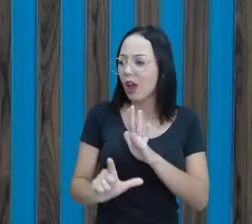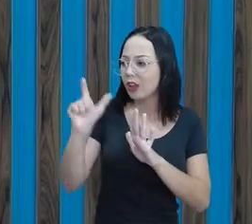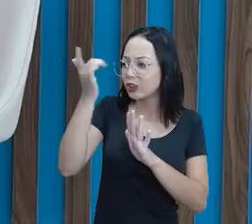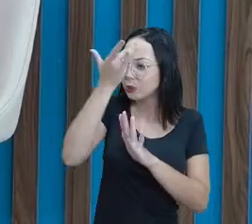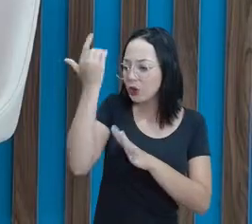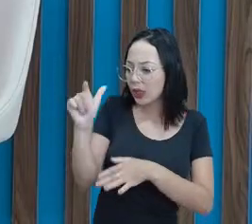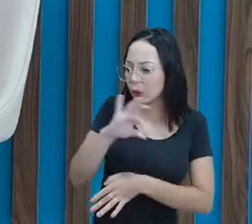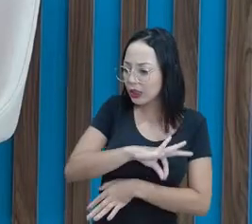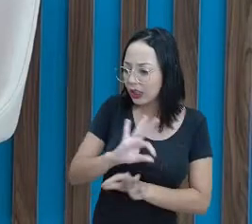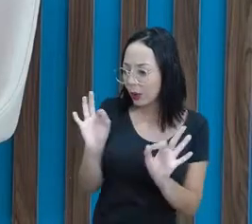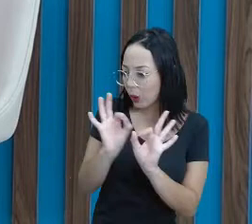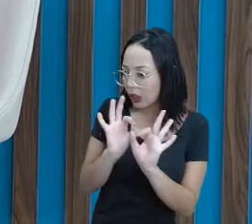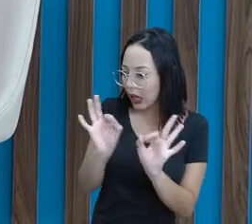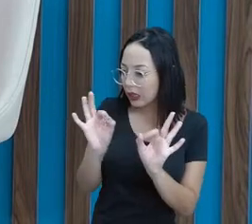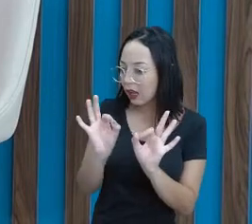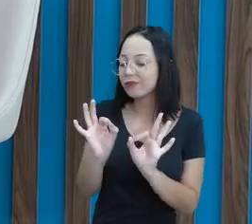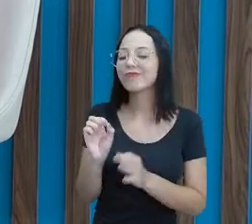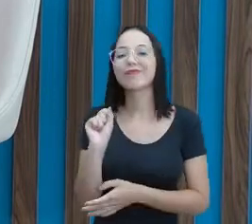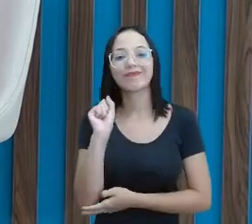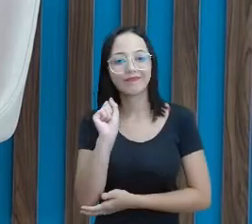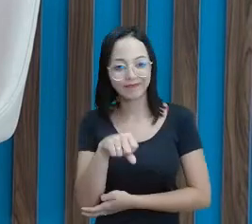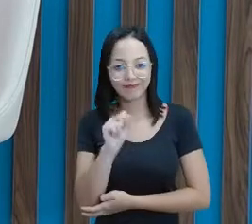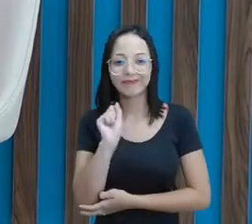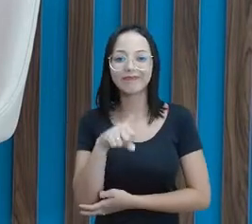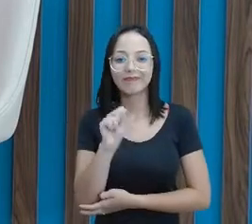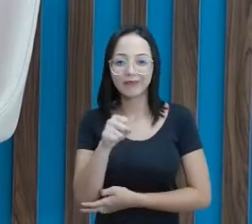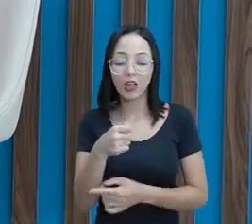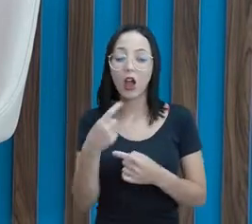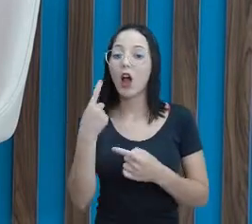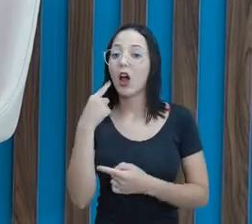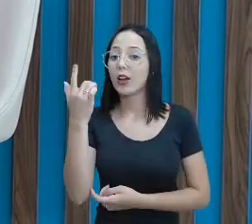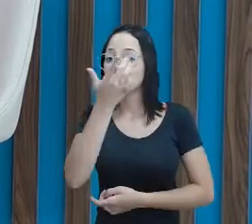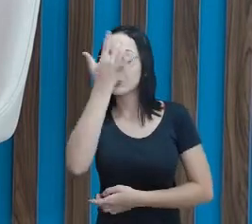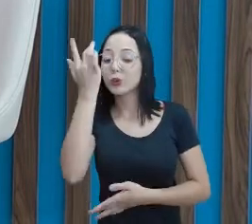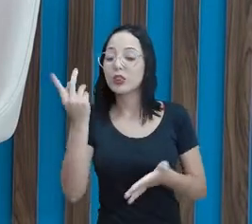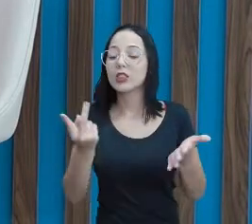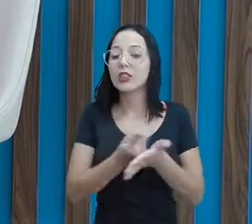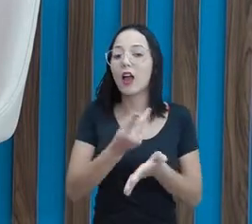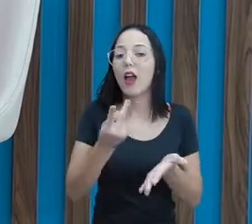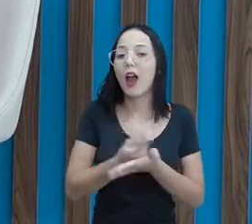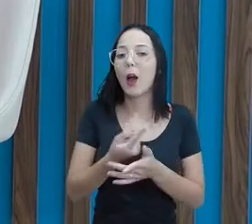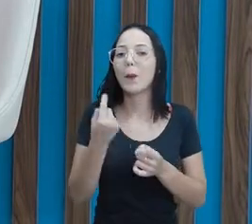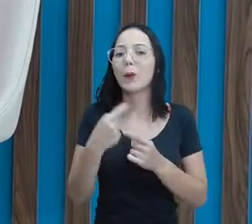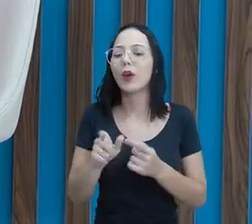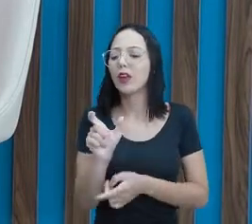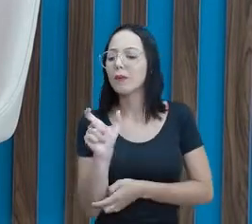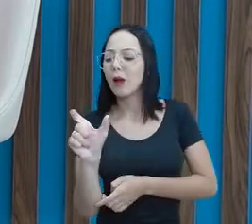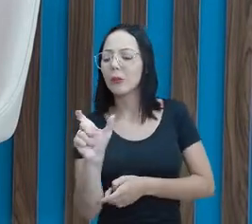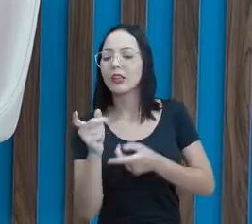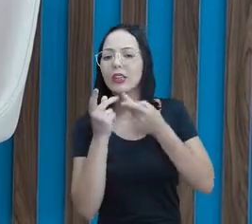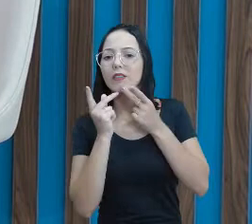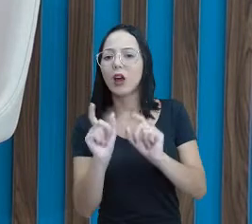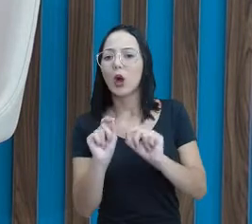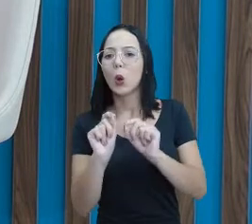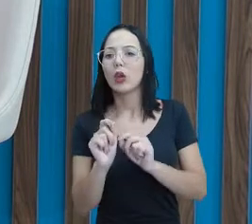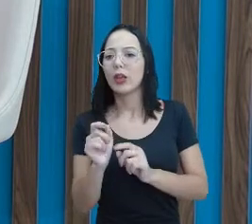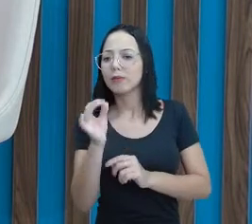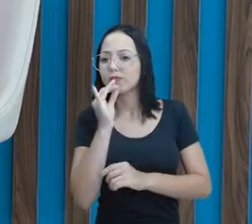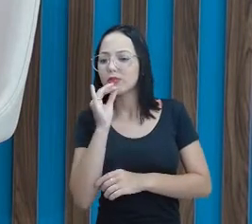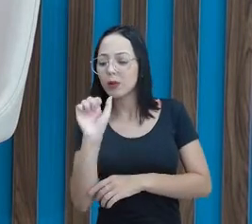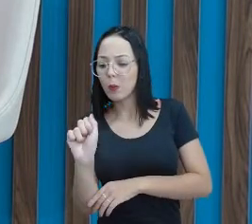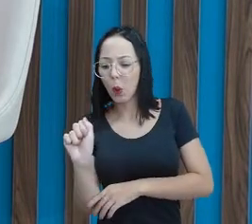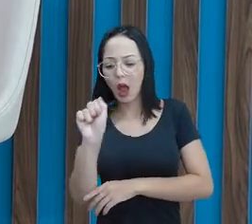era? Justamente. Então, muita gente também pode cair nesse erro, professor, porque tem um termozinho que fala, né? Colocou um A na frente, é negação.